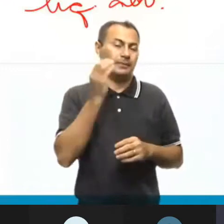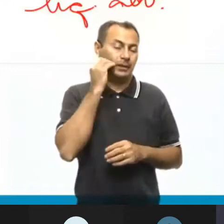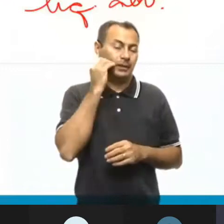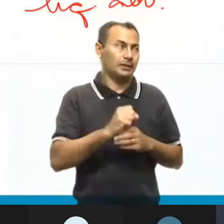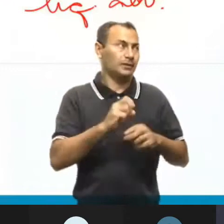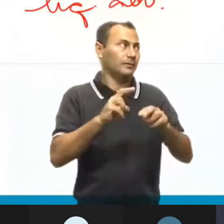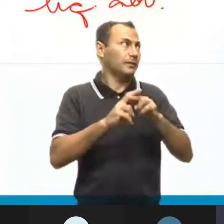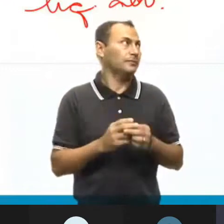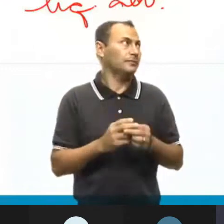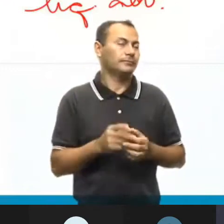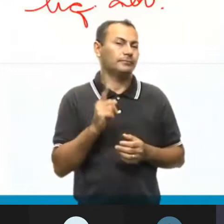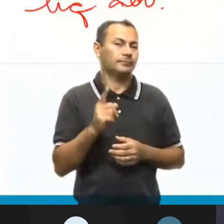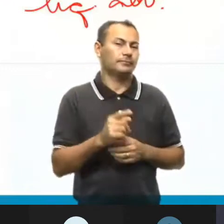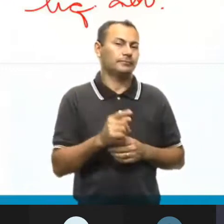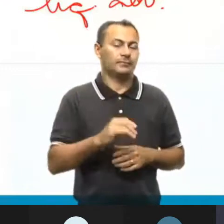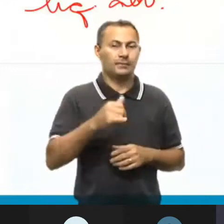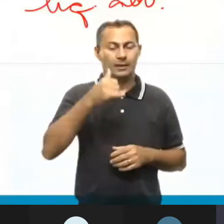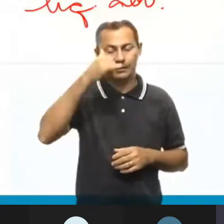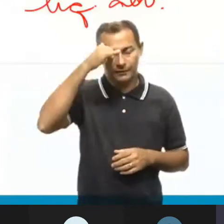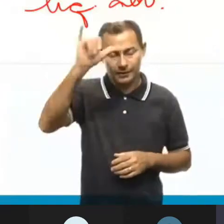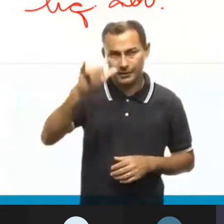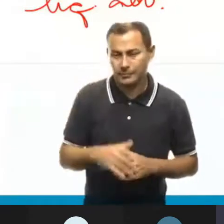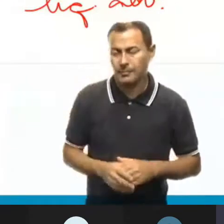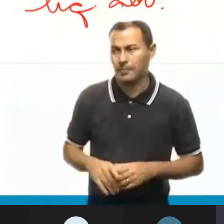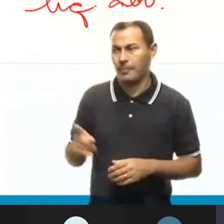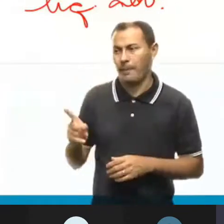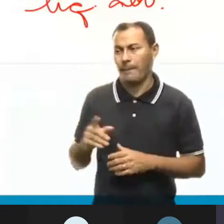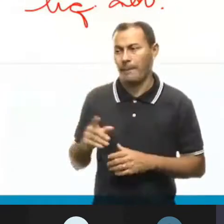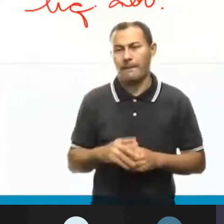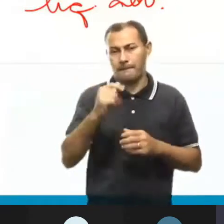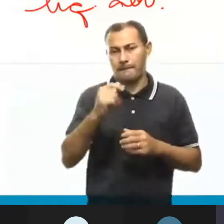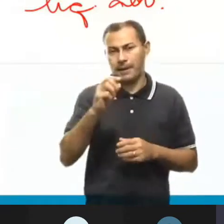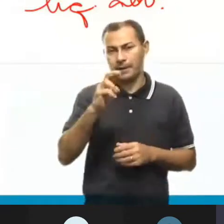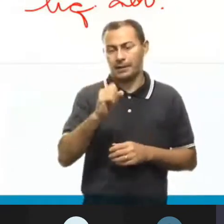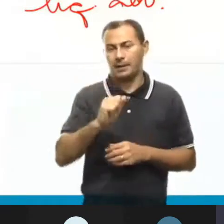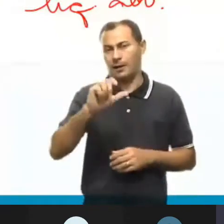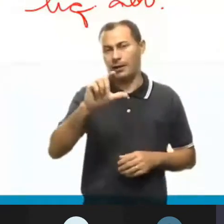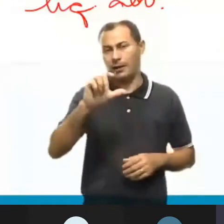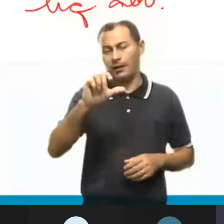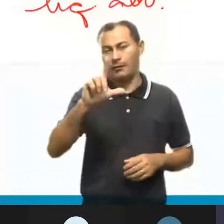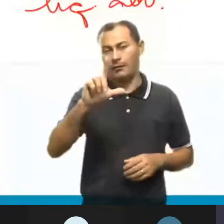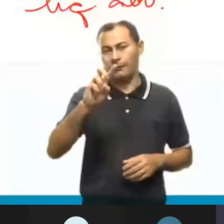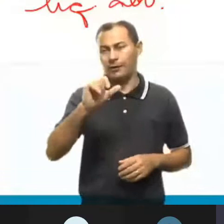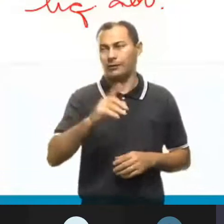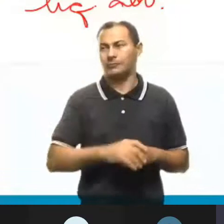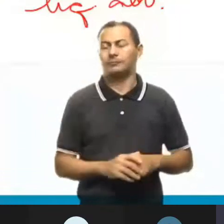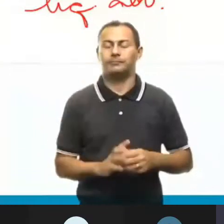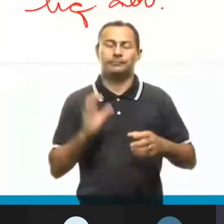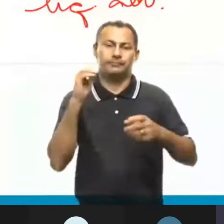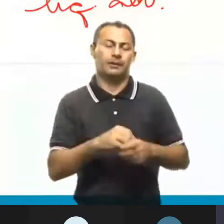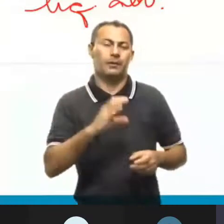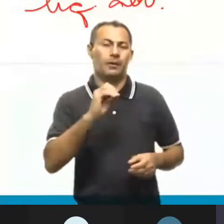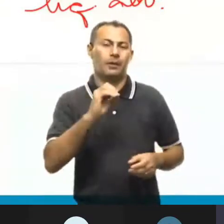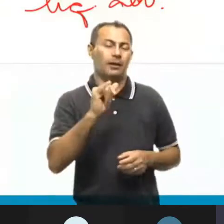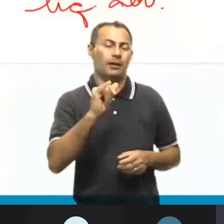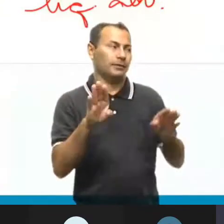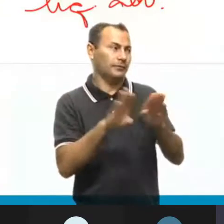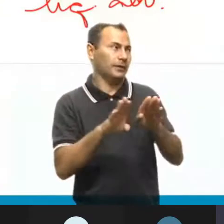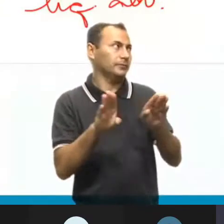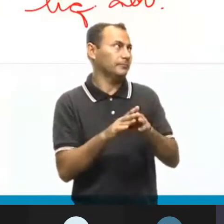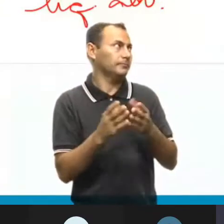ter surfactante é que evita, né, que essas paredes dos alvéolos, elas se colabem, elas